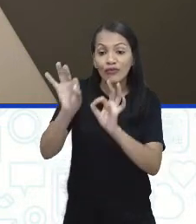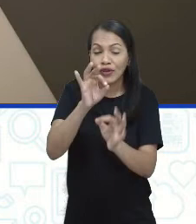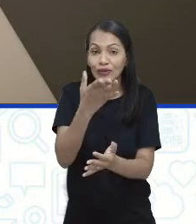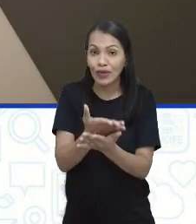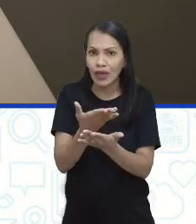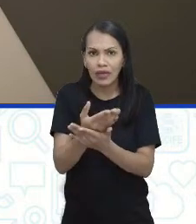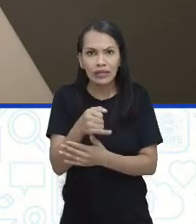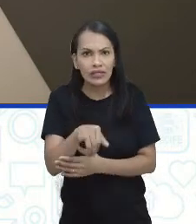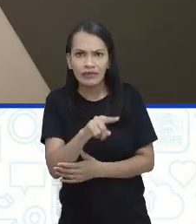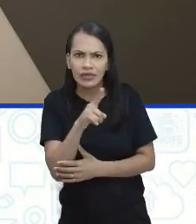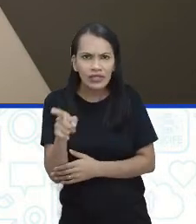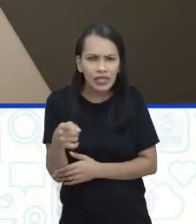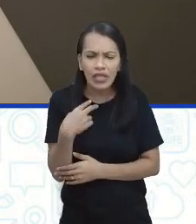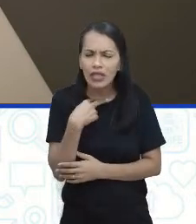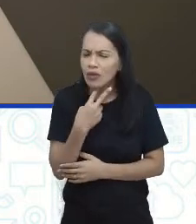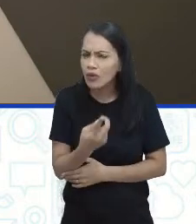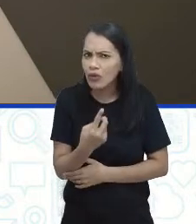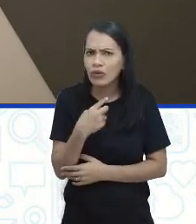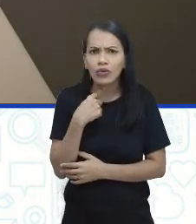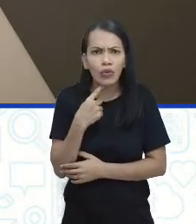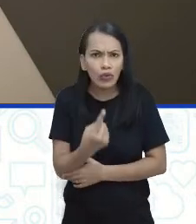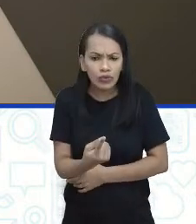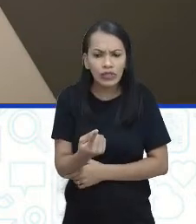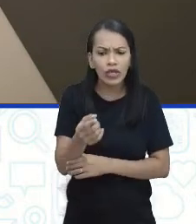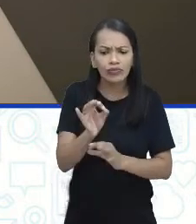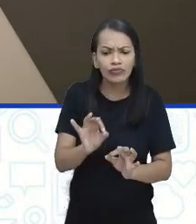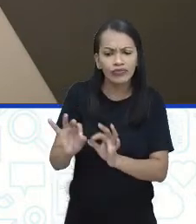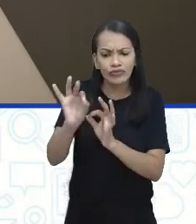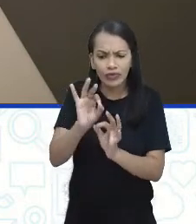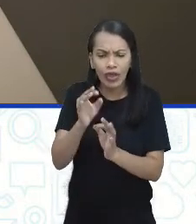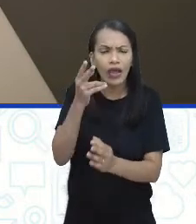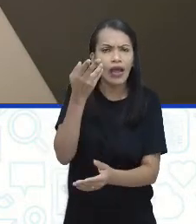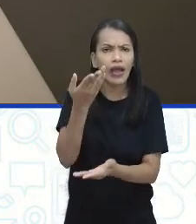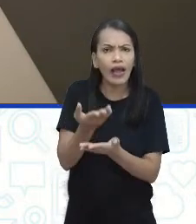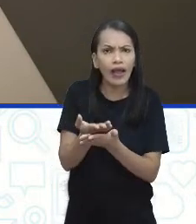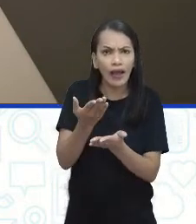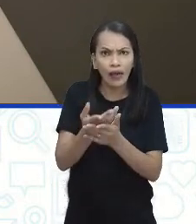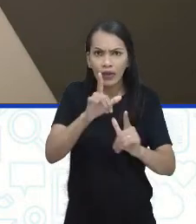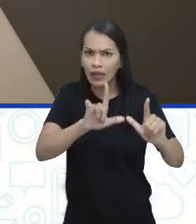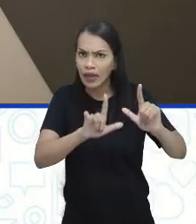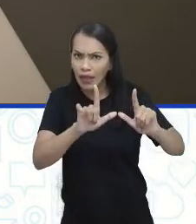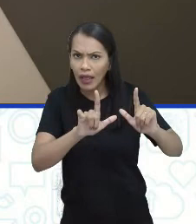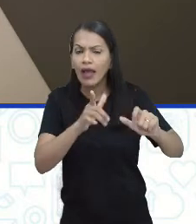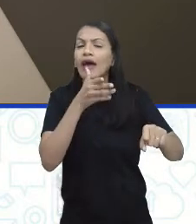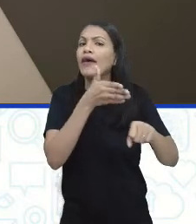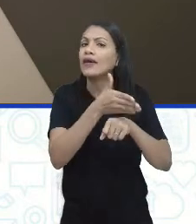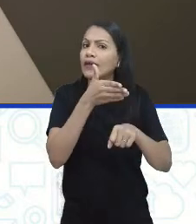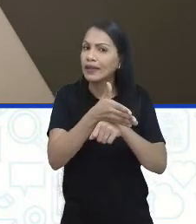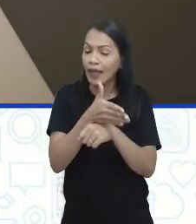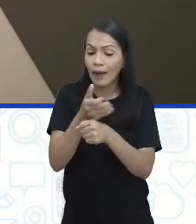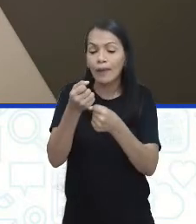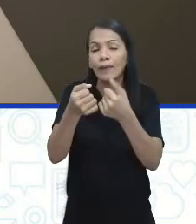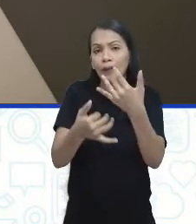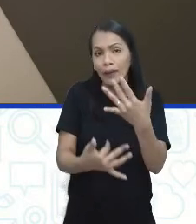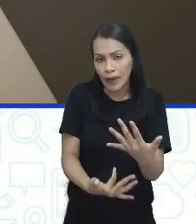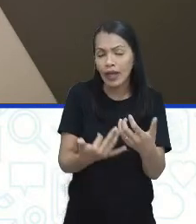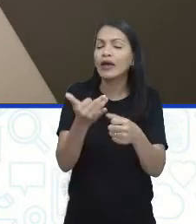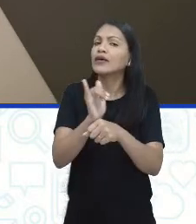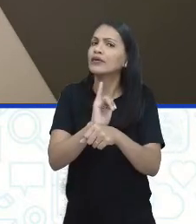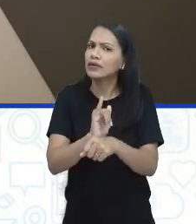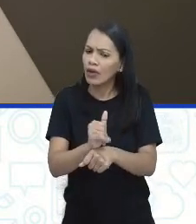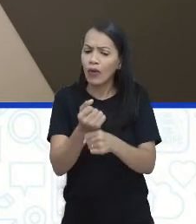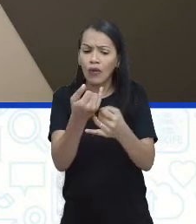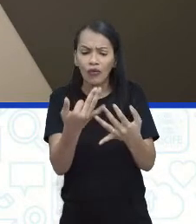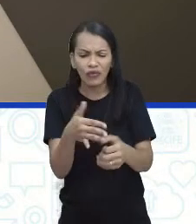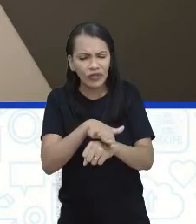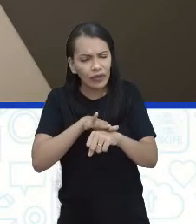você não está conseguindo acompanhar no horário que a aula passa na TV, acessa lá, comenta, fala com a